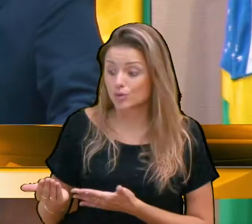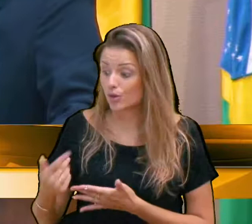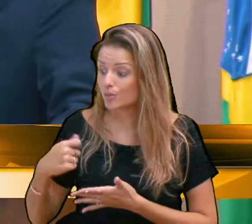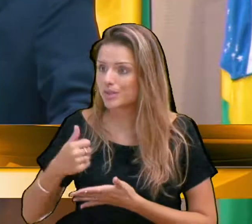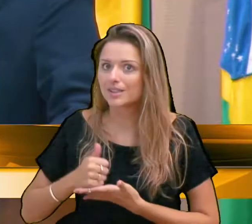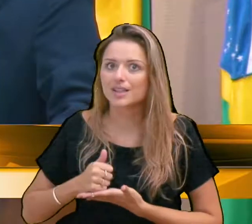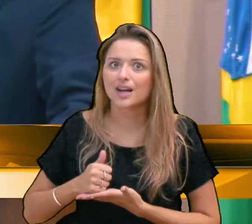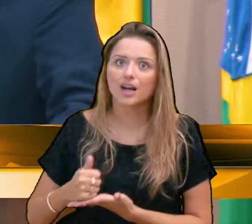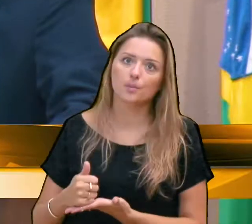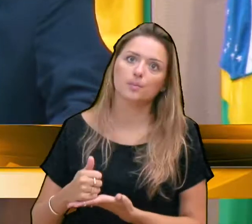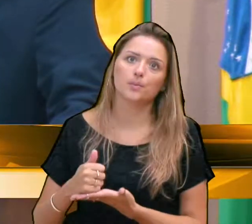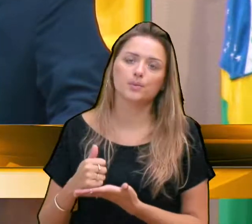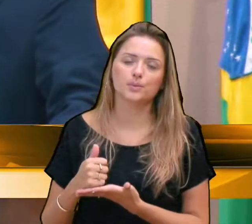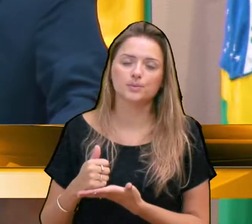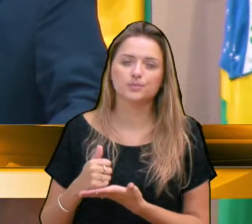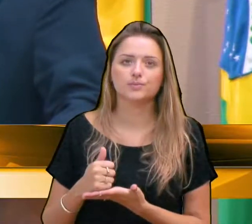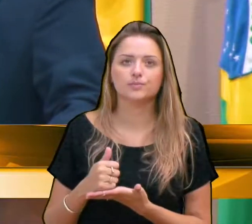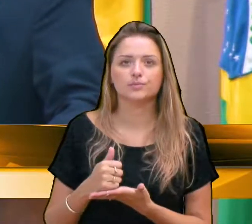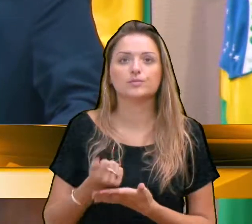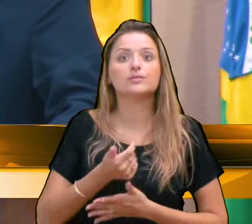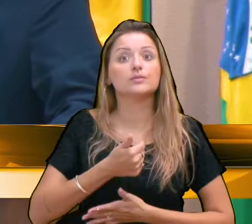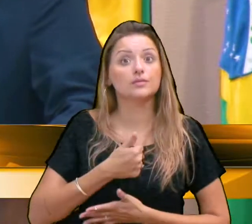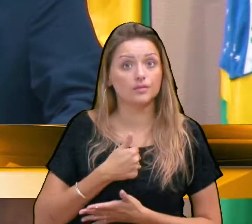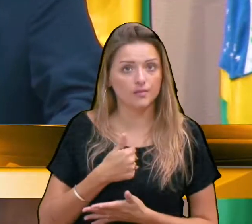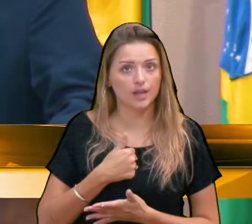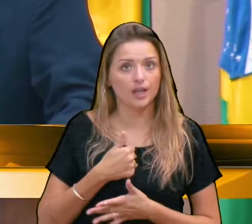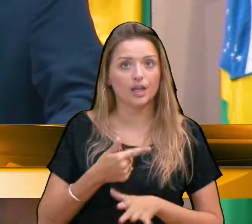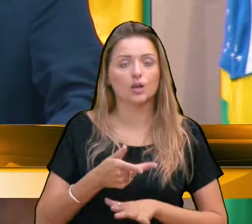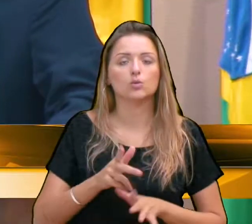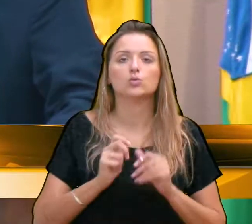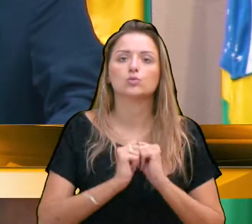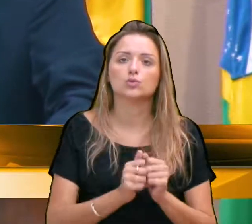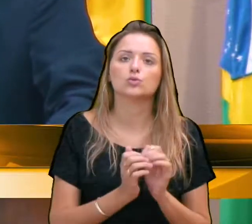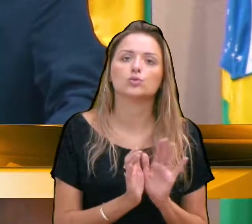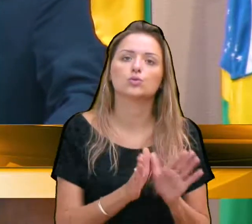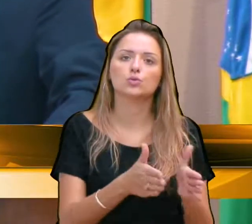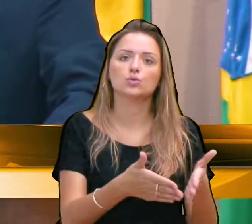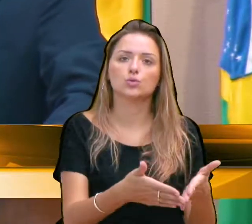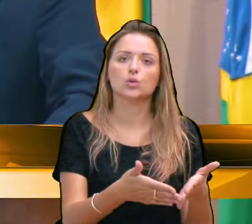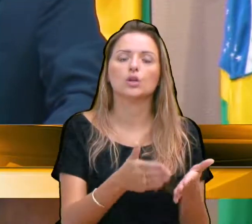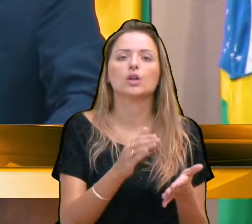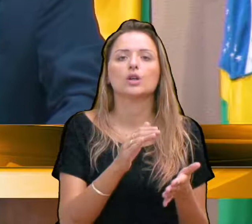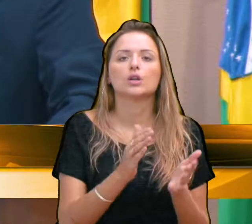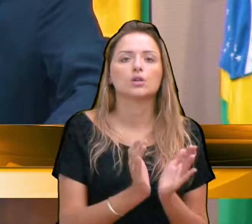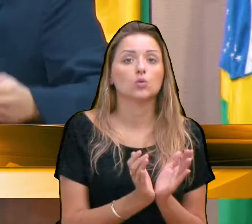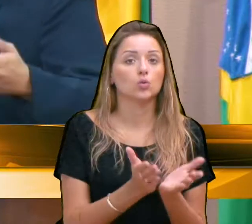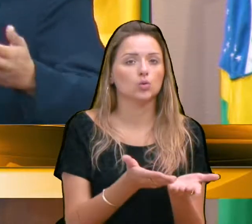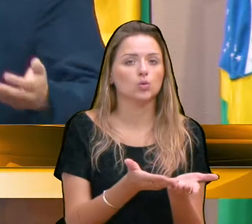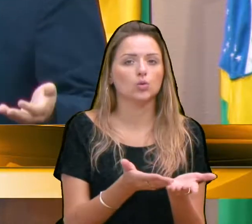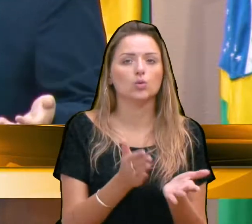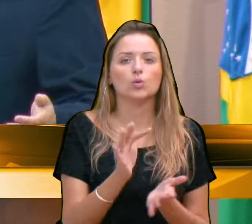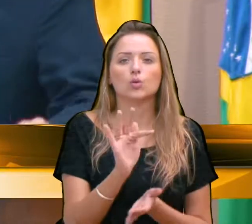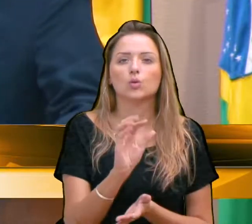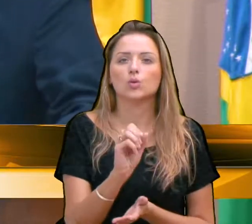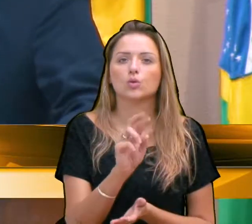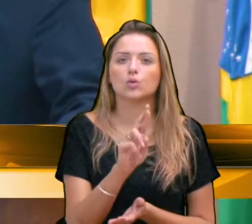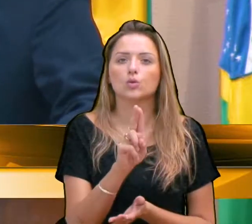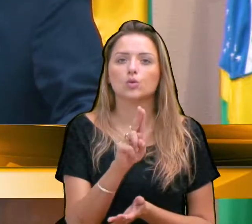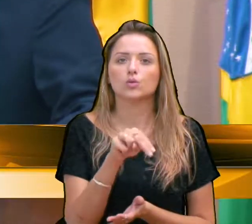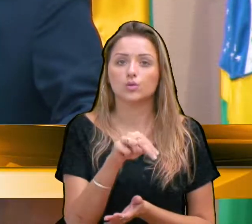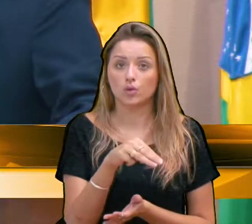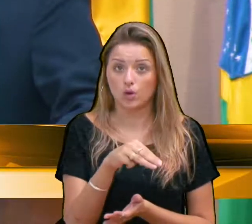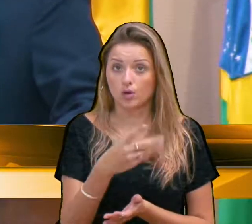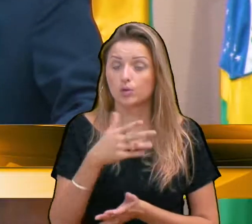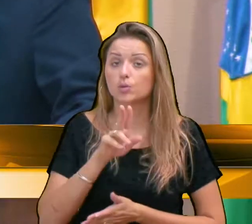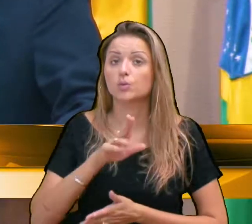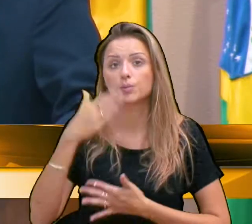muitas vezes é deixado de lado. Então, eu venho, em nome do fórum, expor aqui a minha gratidão por estar ocupando esse